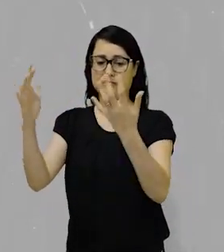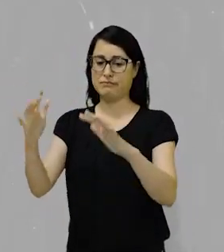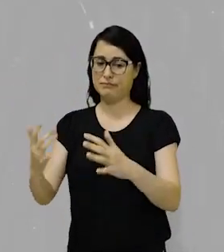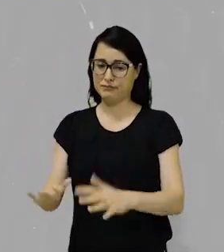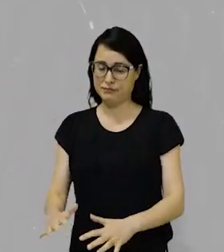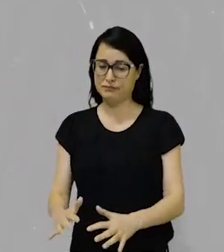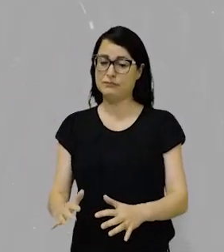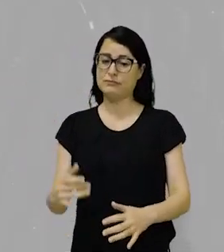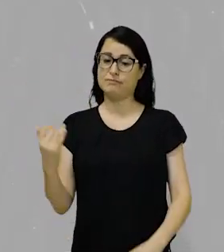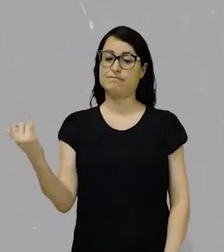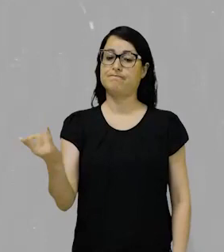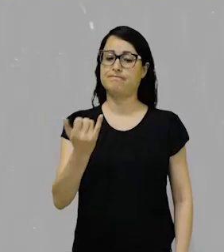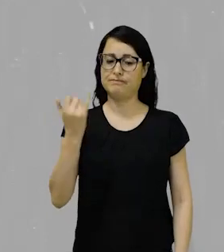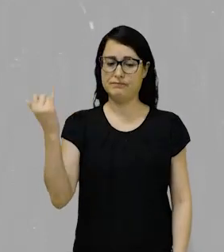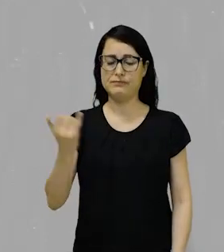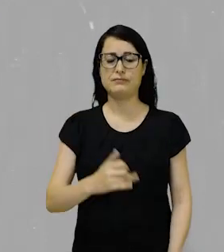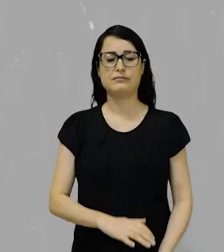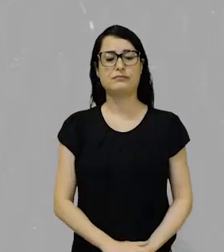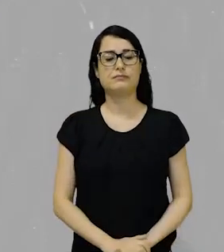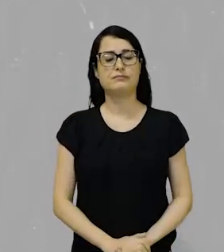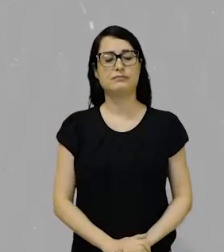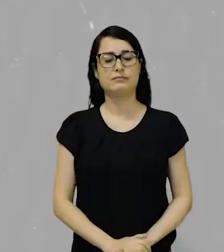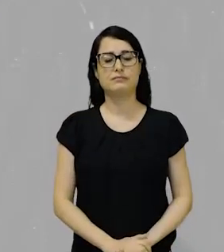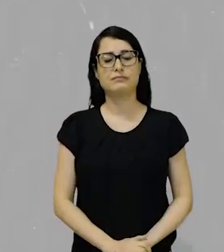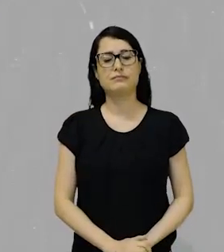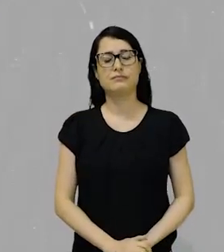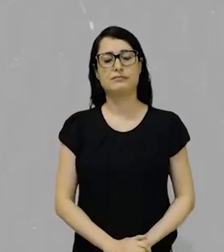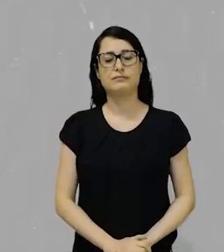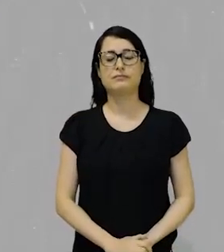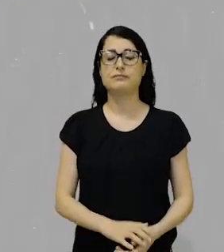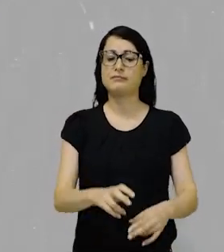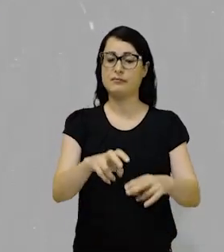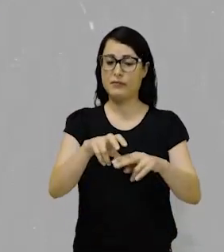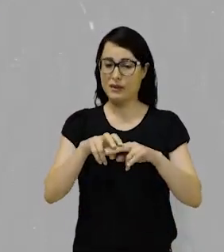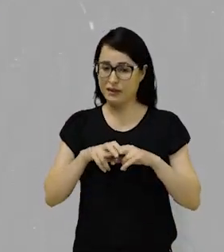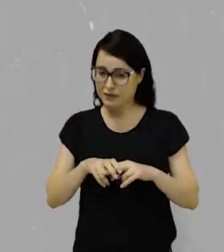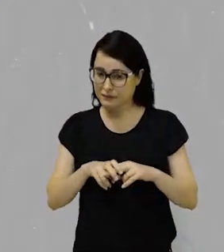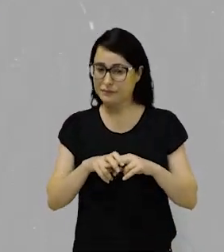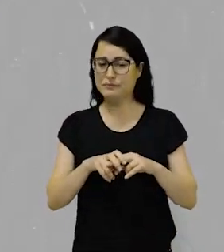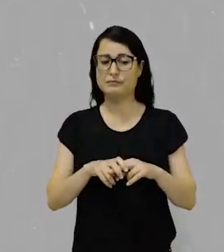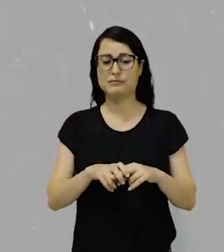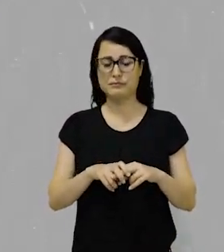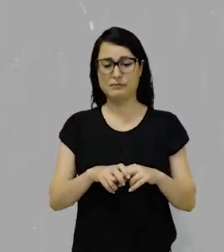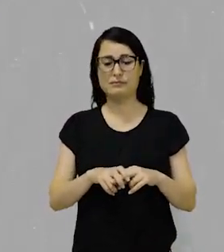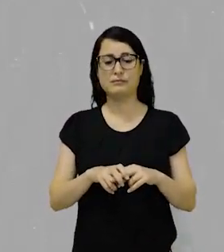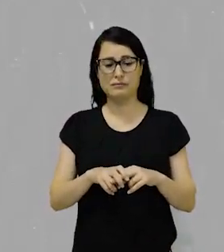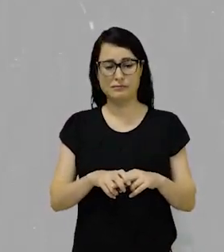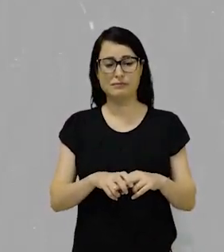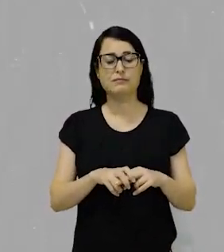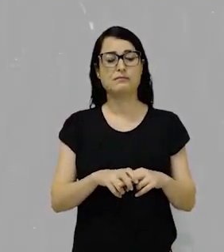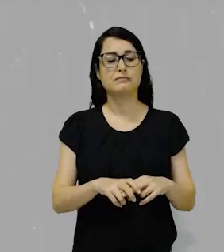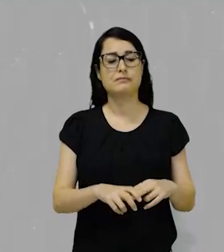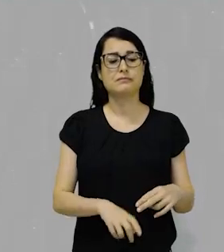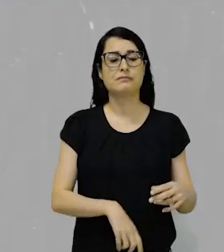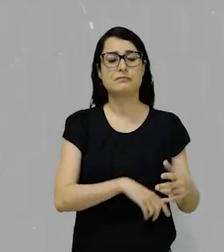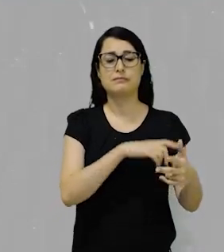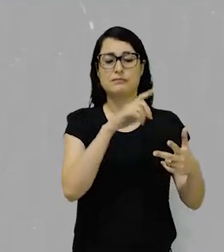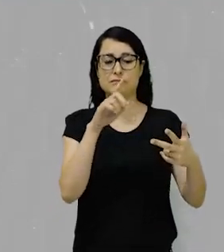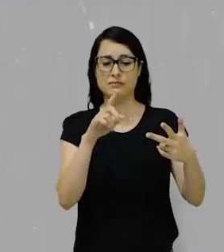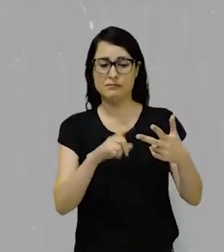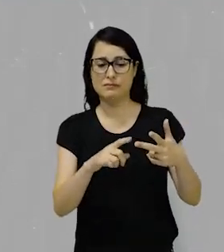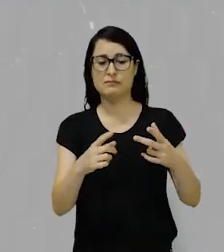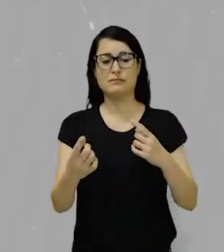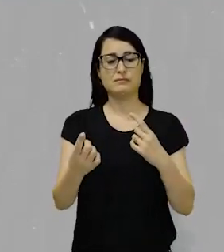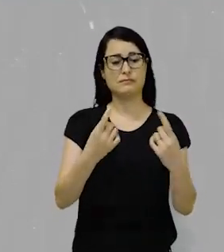tá? Muito importante. Depois a gente começa a evoluir sobre os primeiros debates acerca